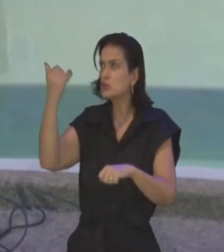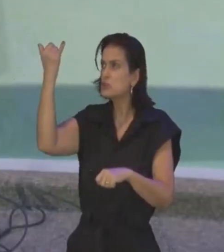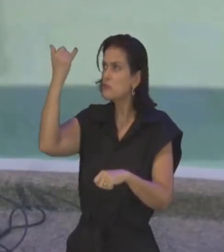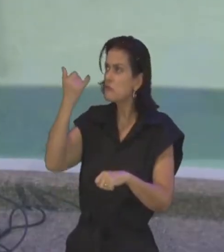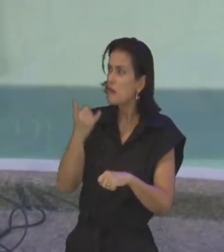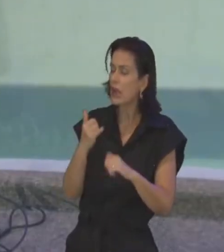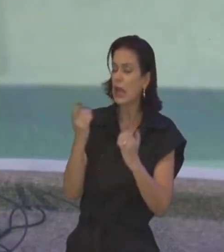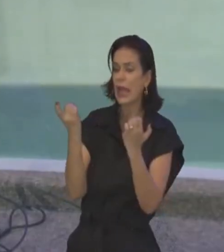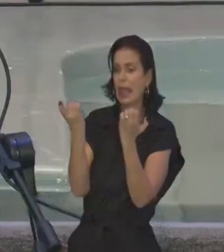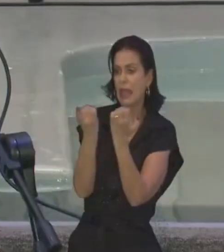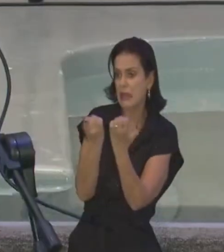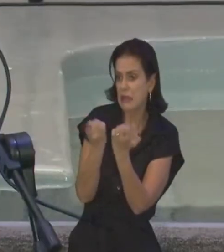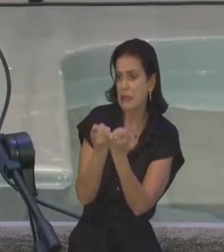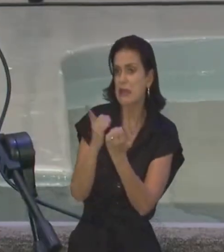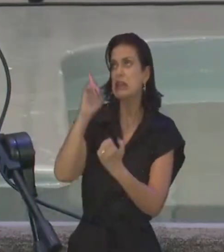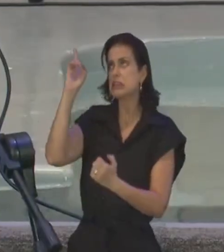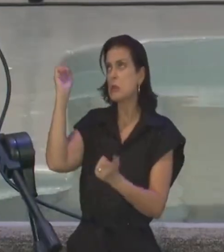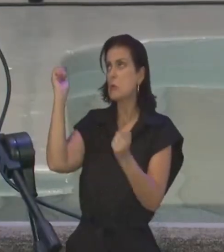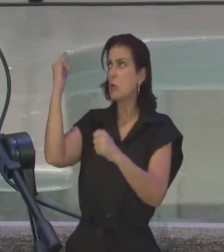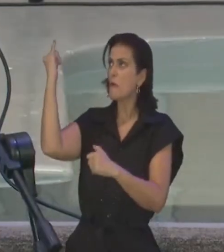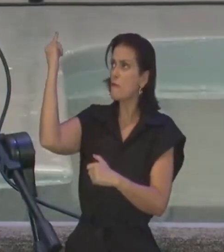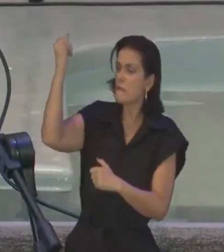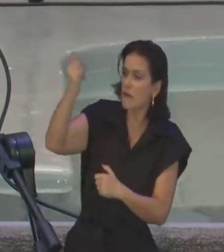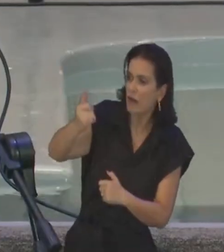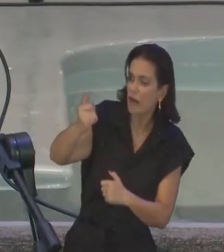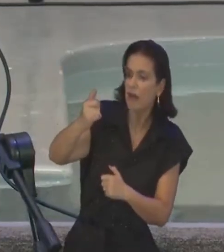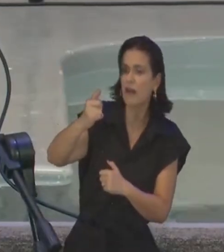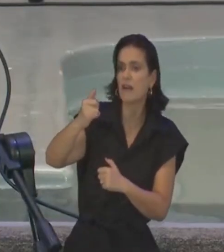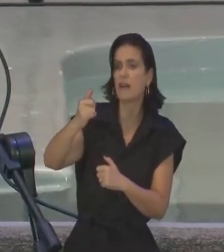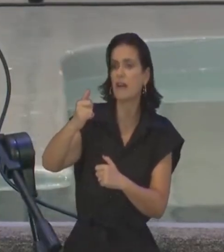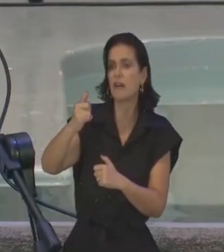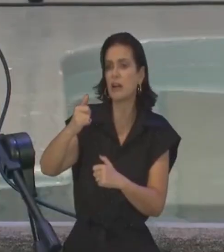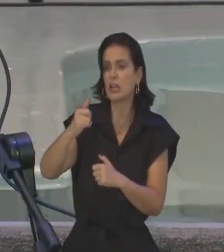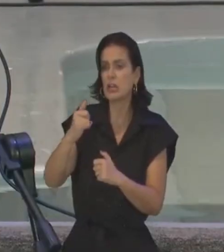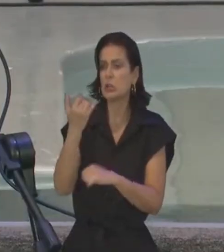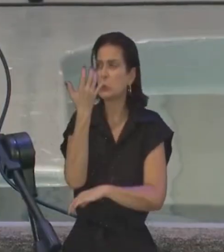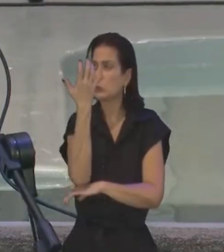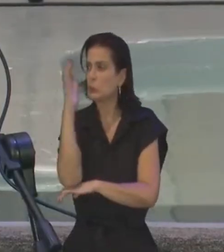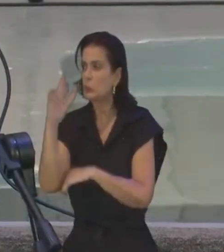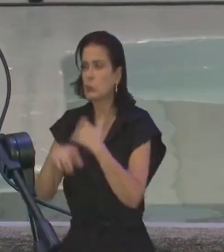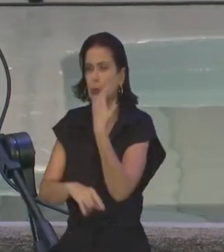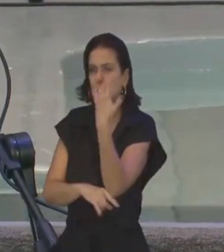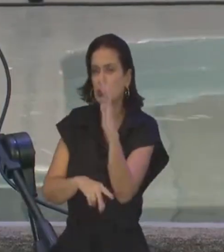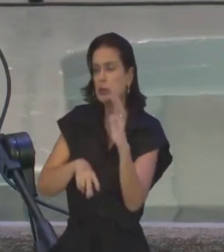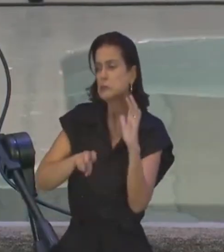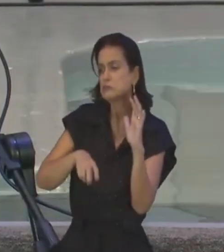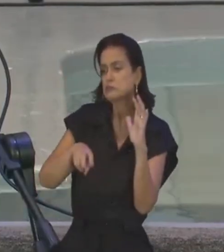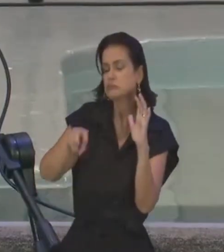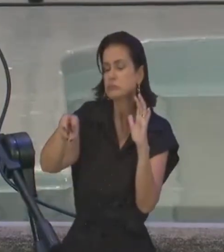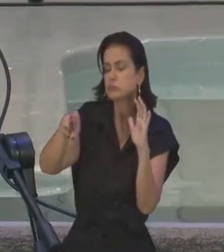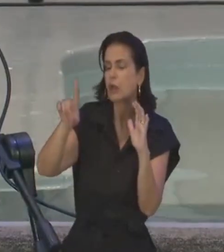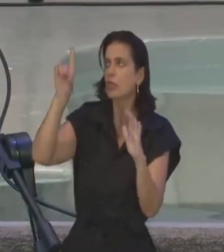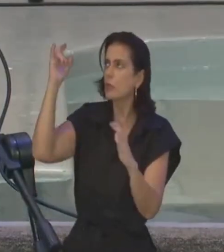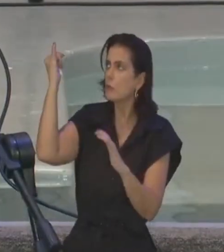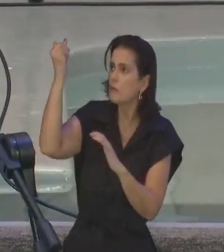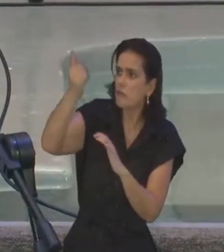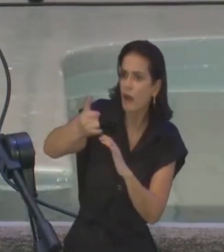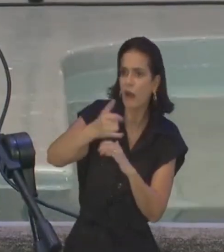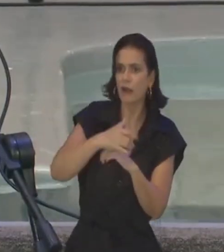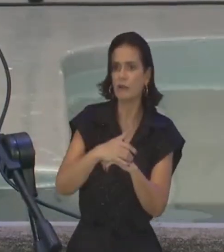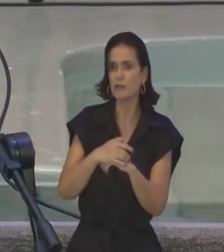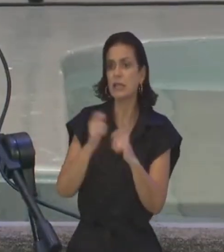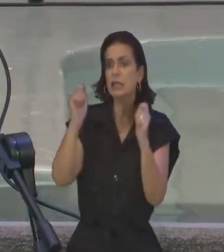escola dominical, Deus pode falar com você numa mata, numa floresta. Deus pode falar com